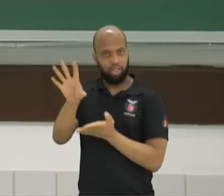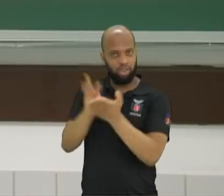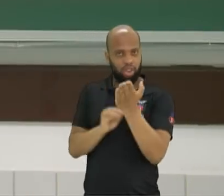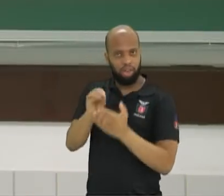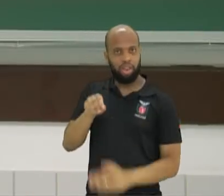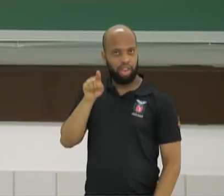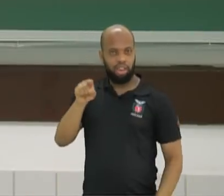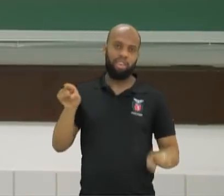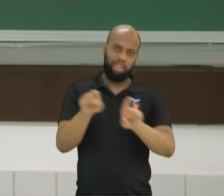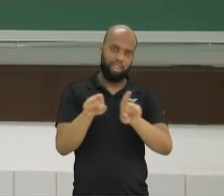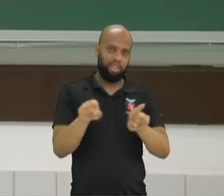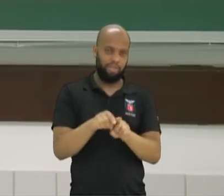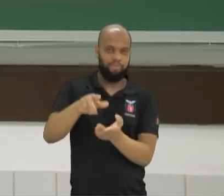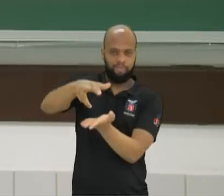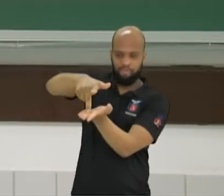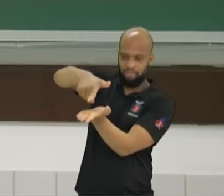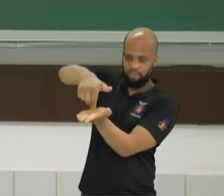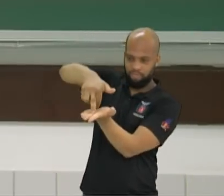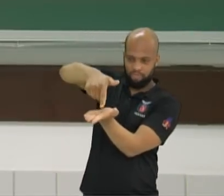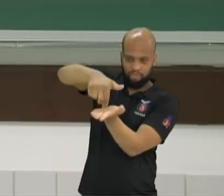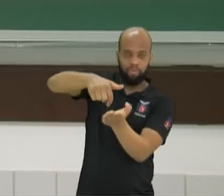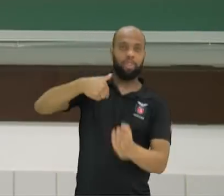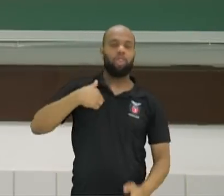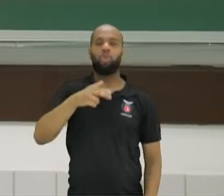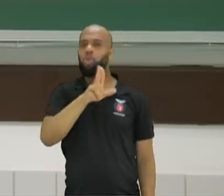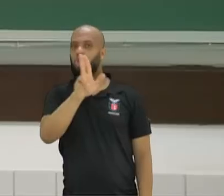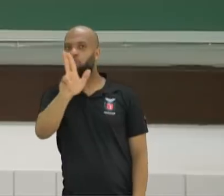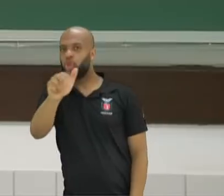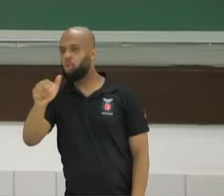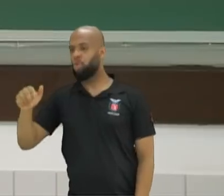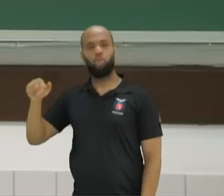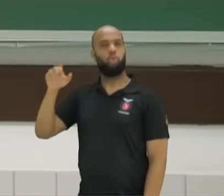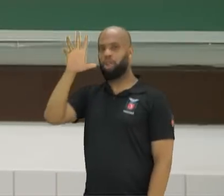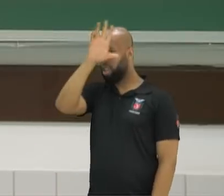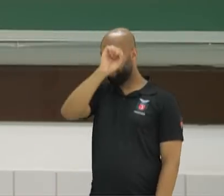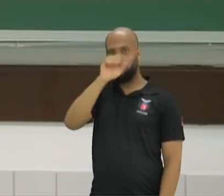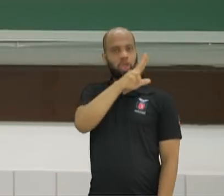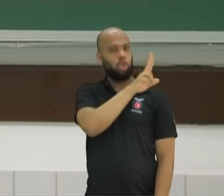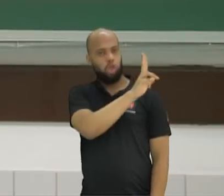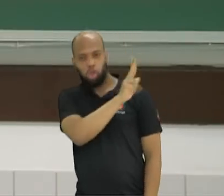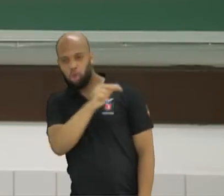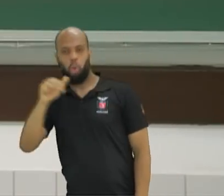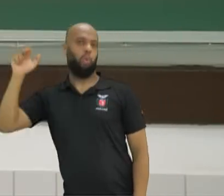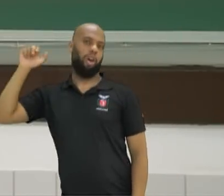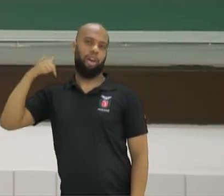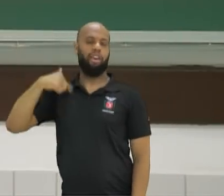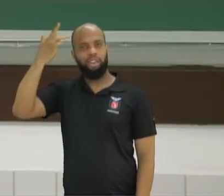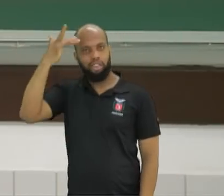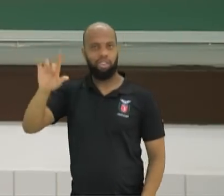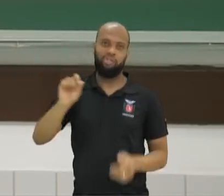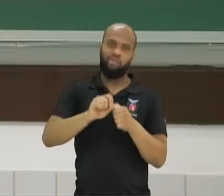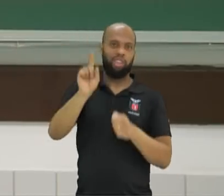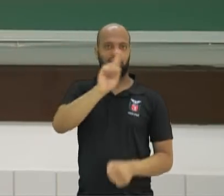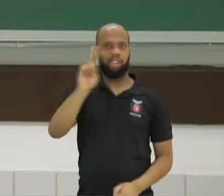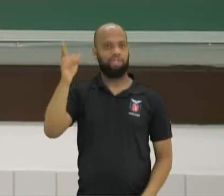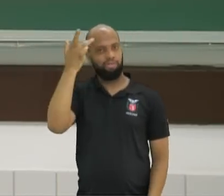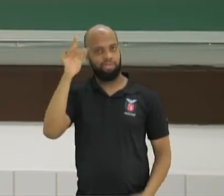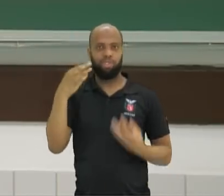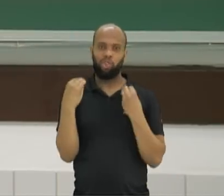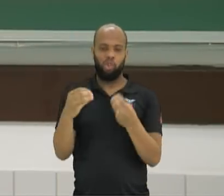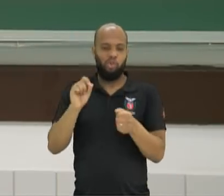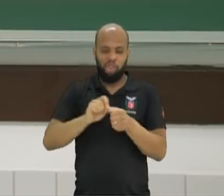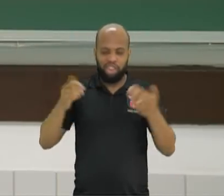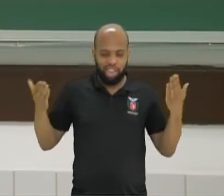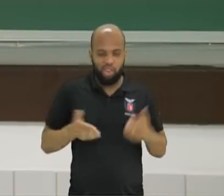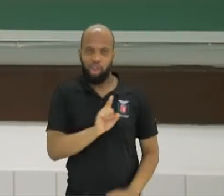esse deslize para trás, né? Eu nunca consegui aprender, até hoje não sei fazer, não me arrisco a fazer aqui,